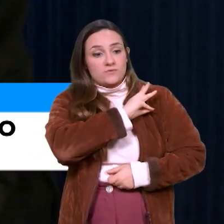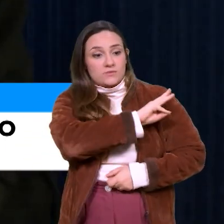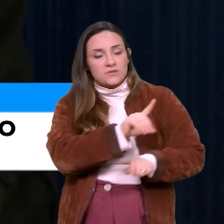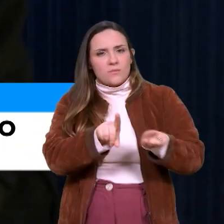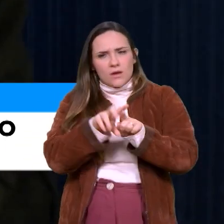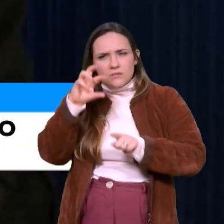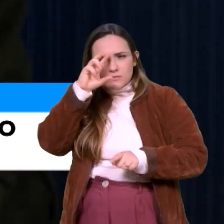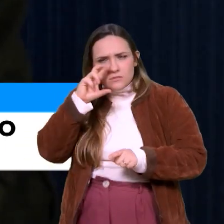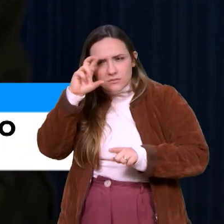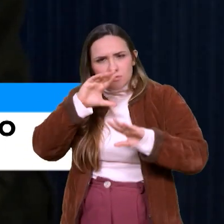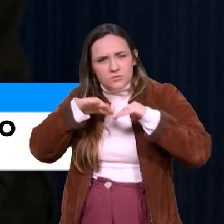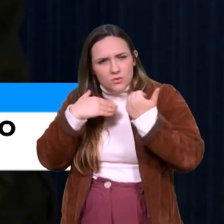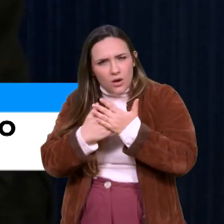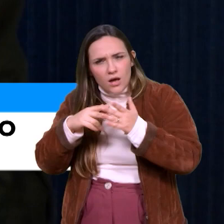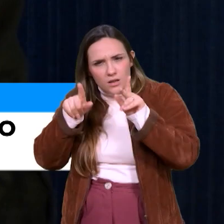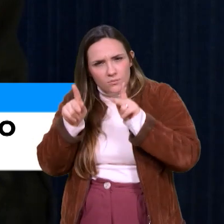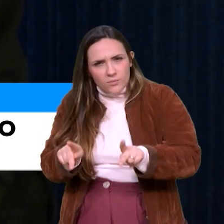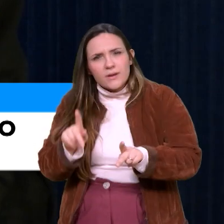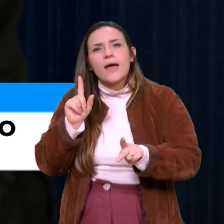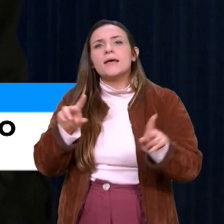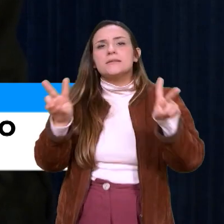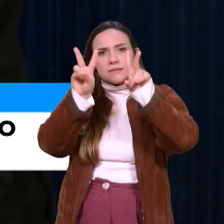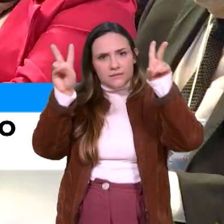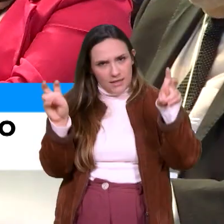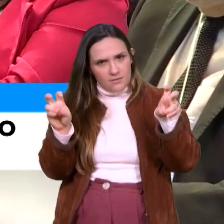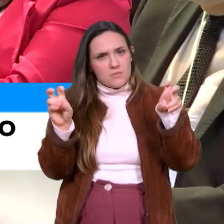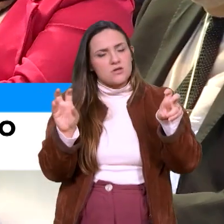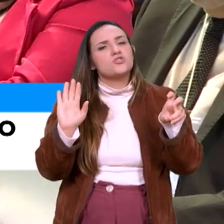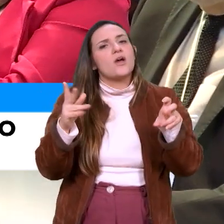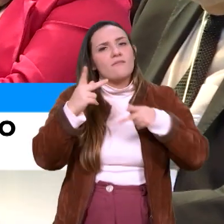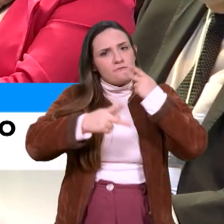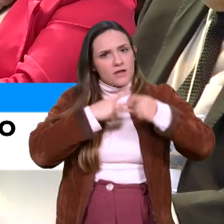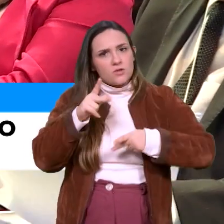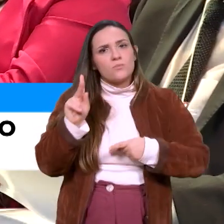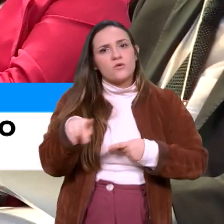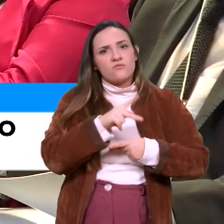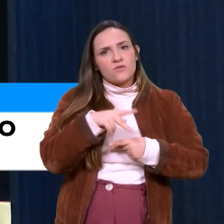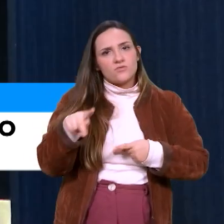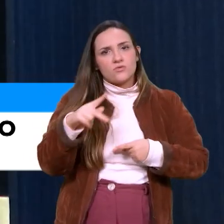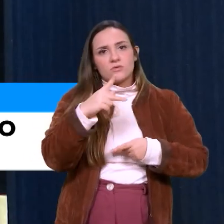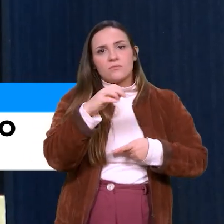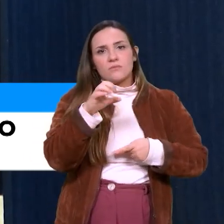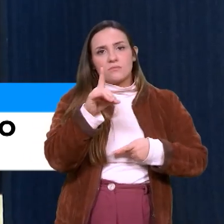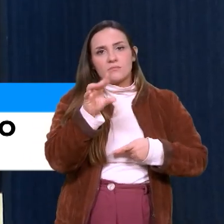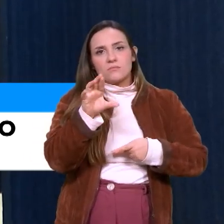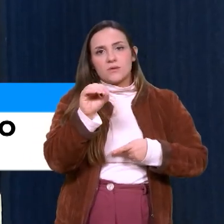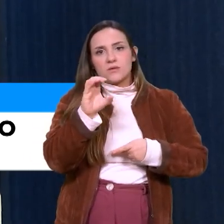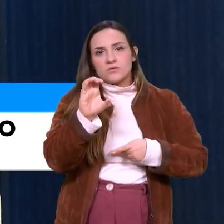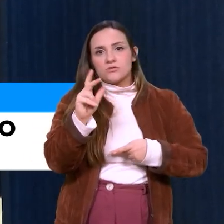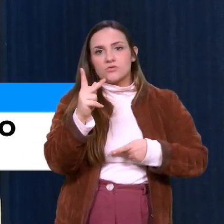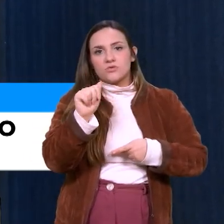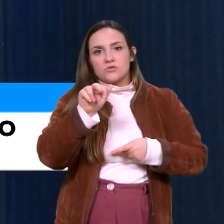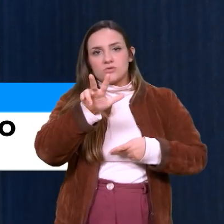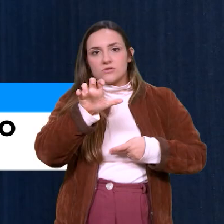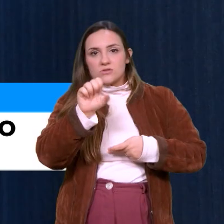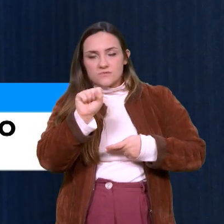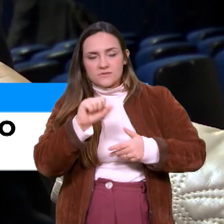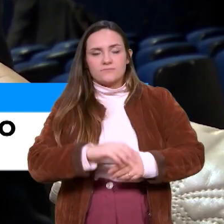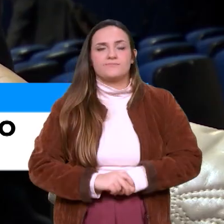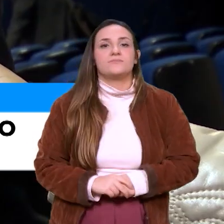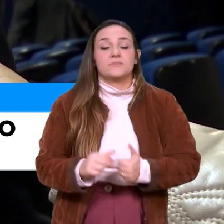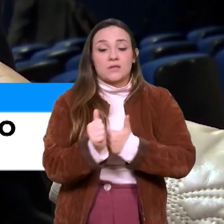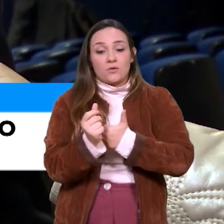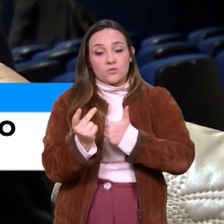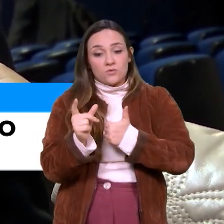e a fiscalização das condições das escolas públicas foram temas abordados pelo professor Pedro Chaves. O Tribunal